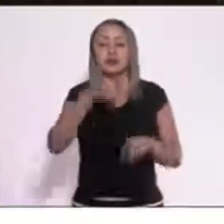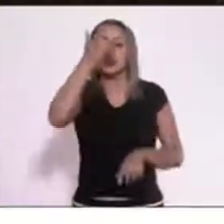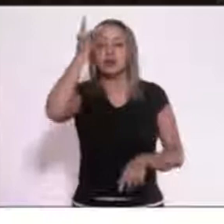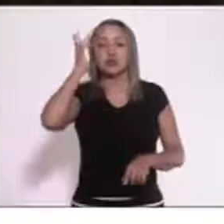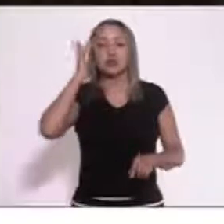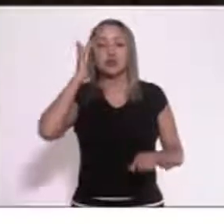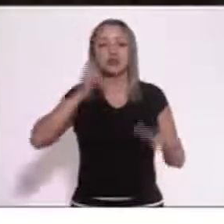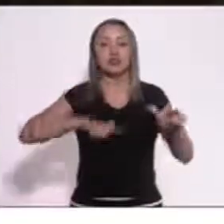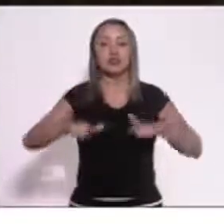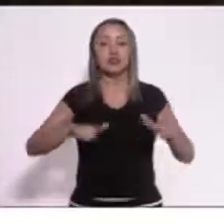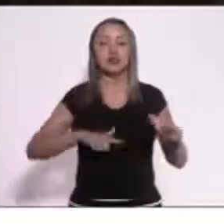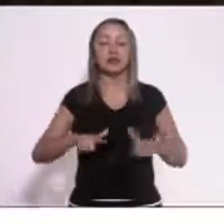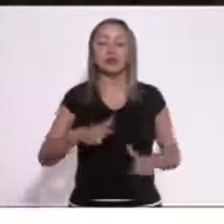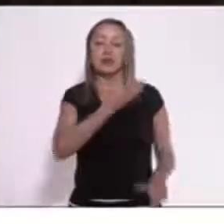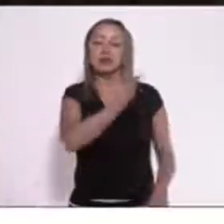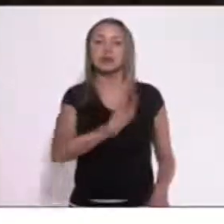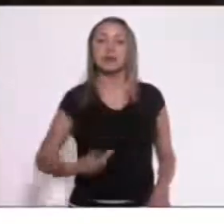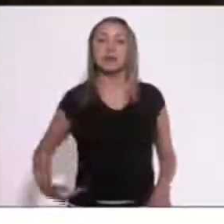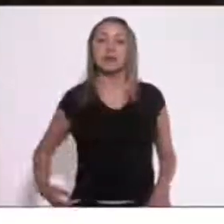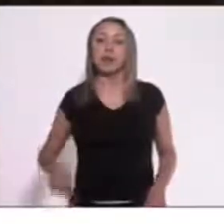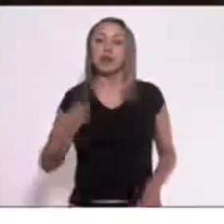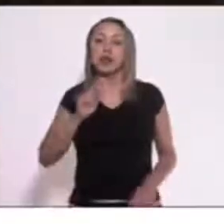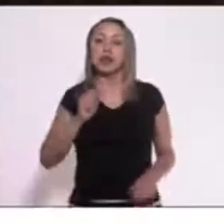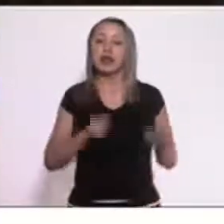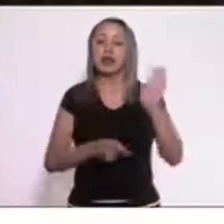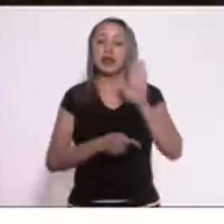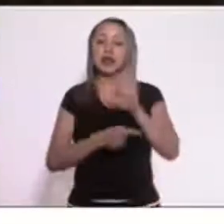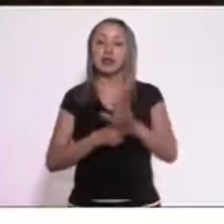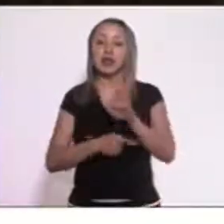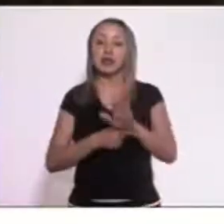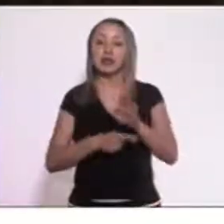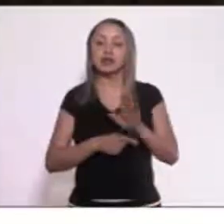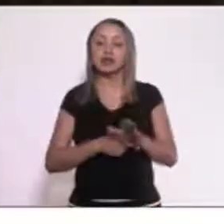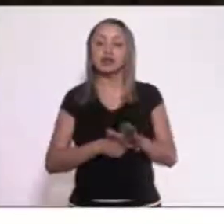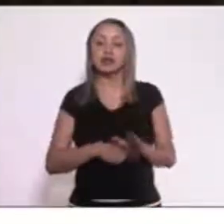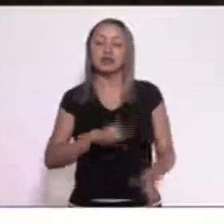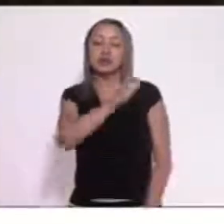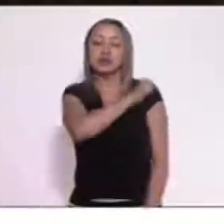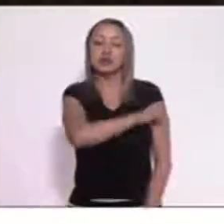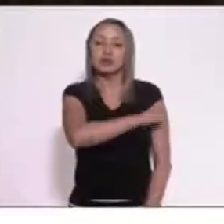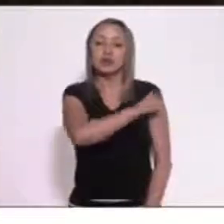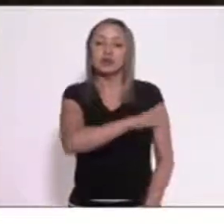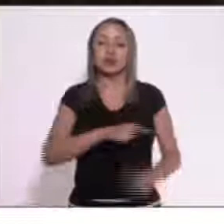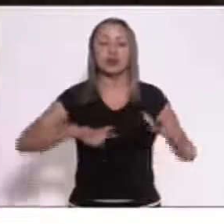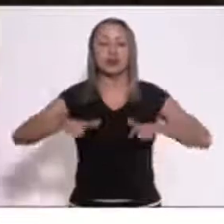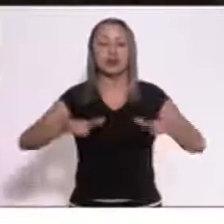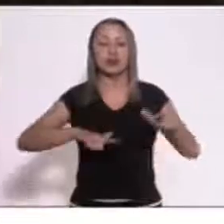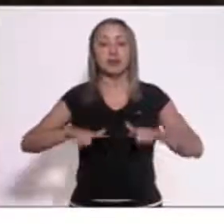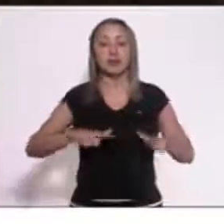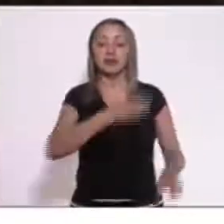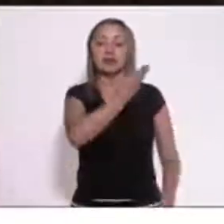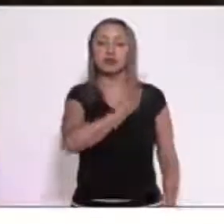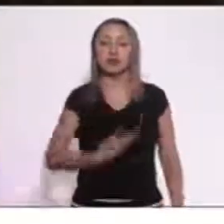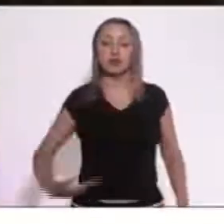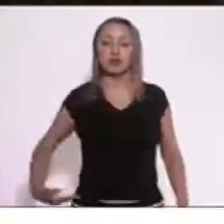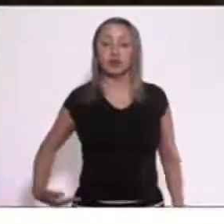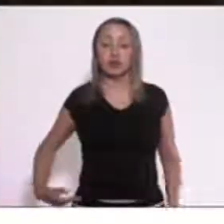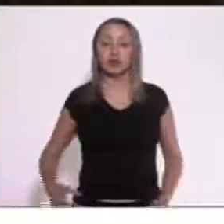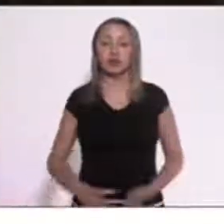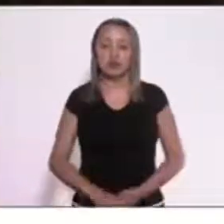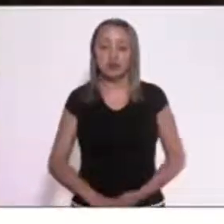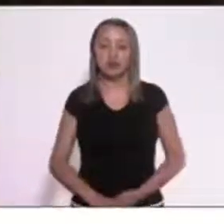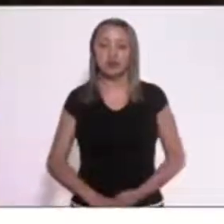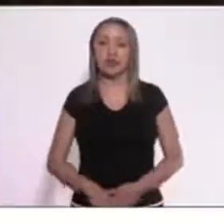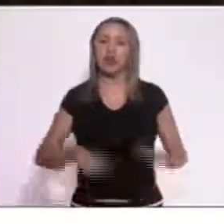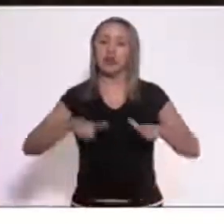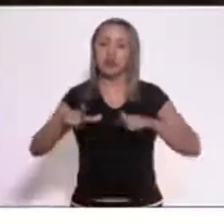Quem sustenta a máquina administrativa do Estado, nada mais, nada menos é do que o servidor público. E o servidor